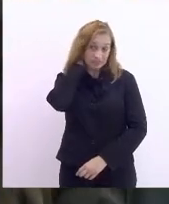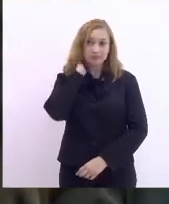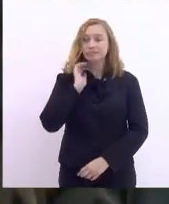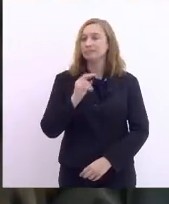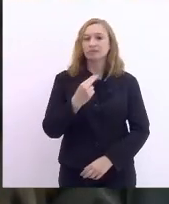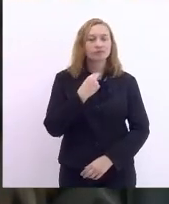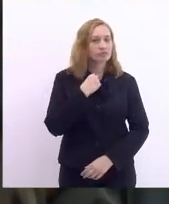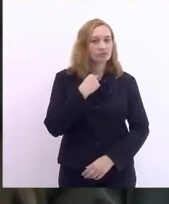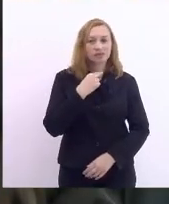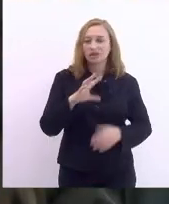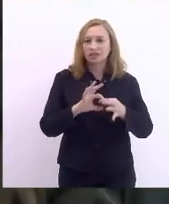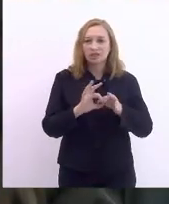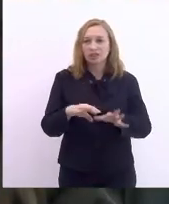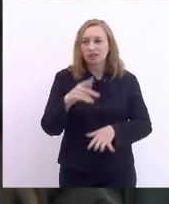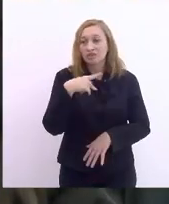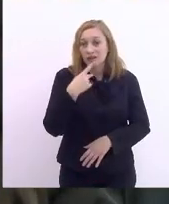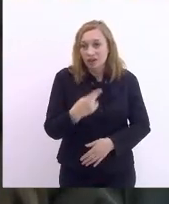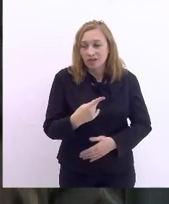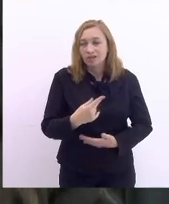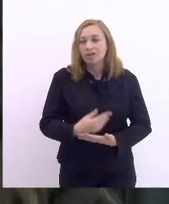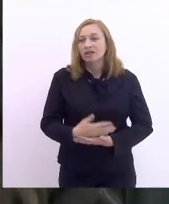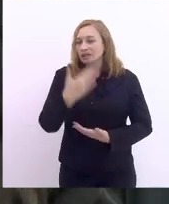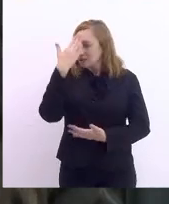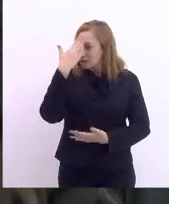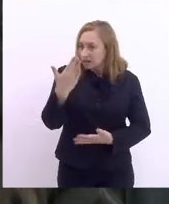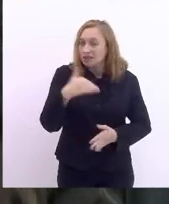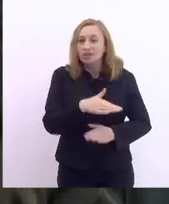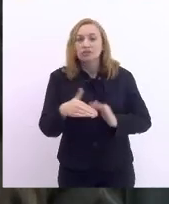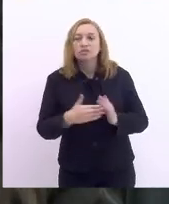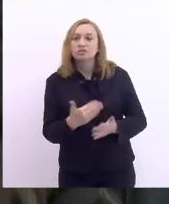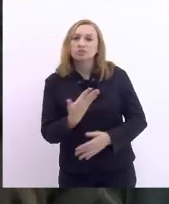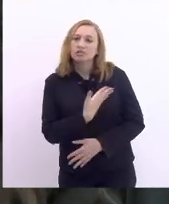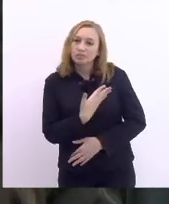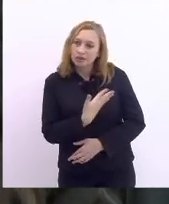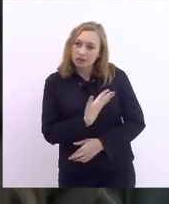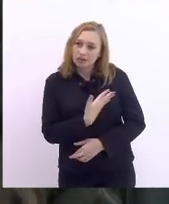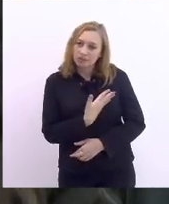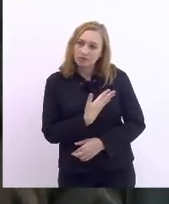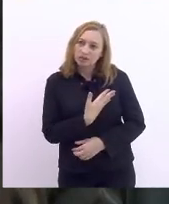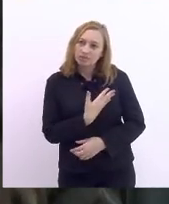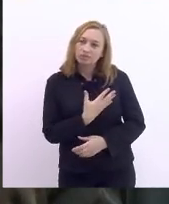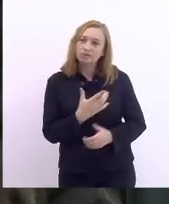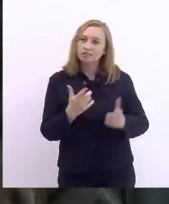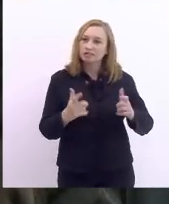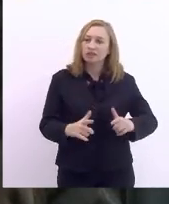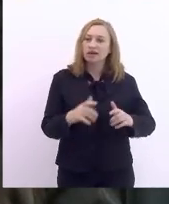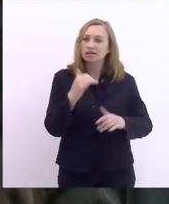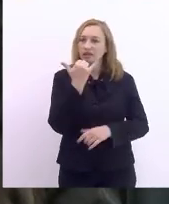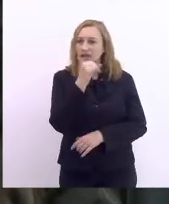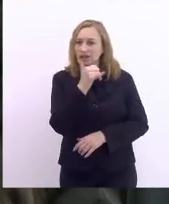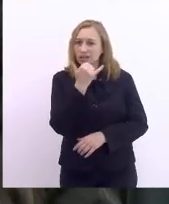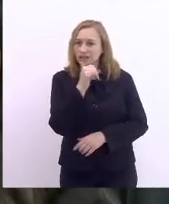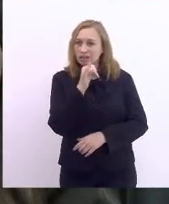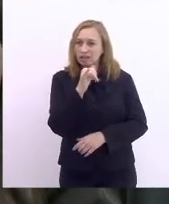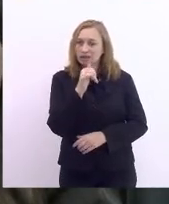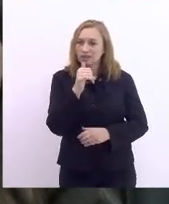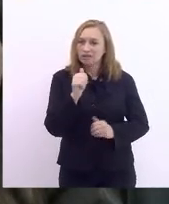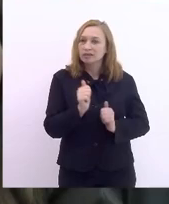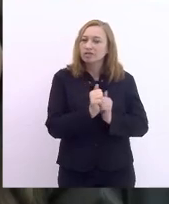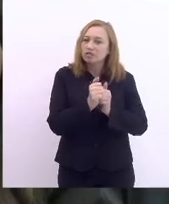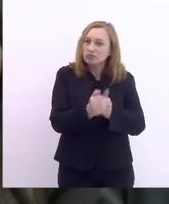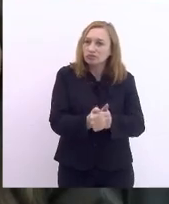poderia deixar de agradecer a todos os companheiros do setor elétrico que me